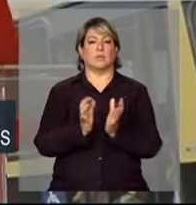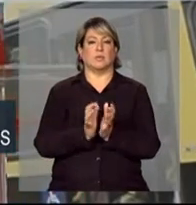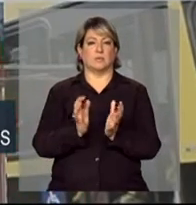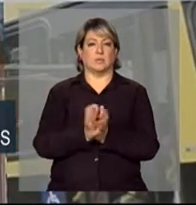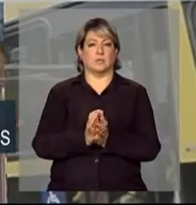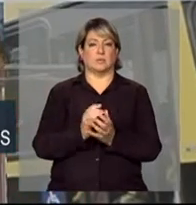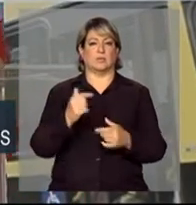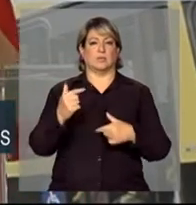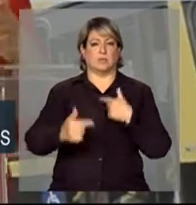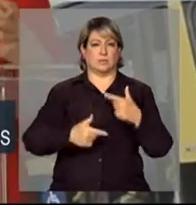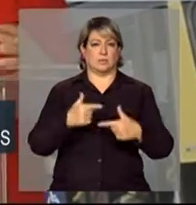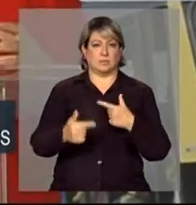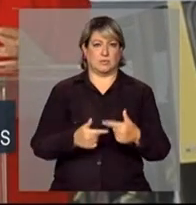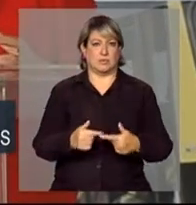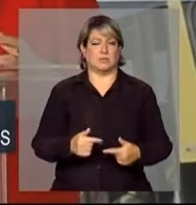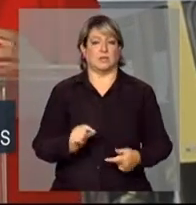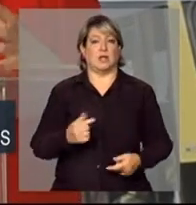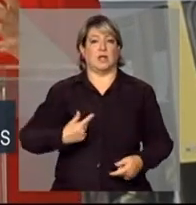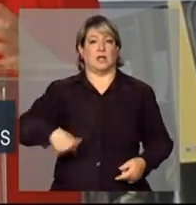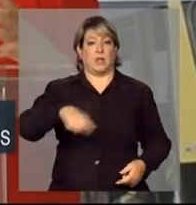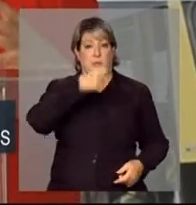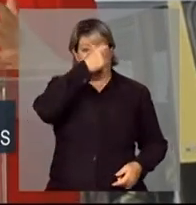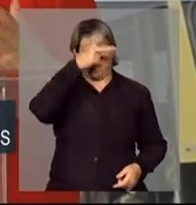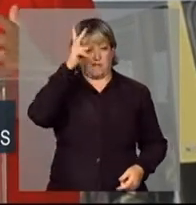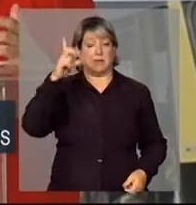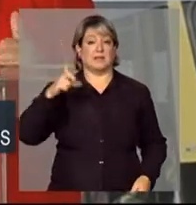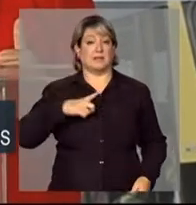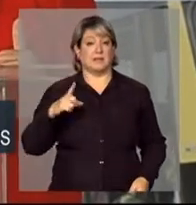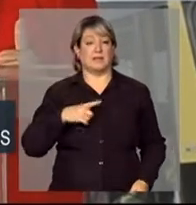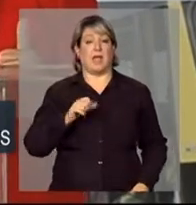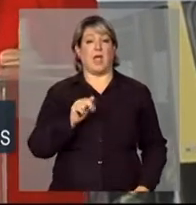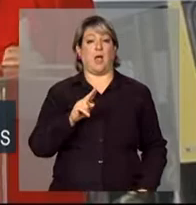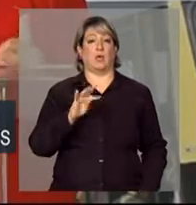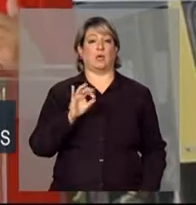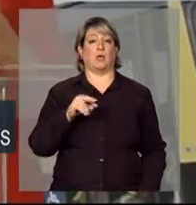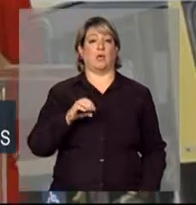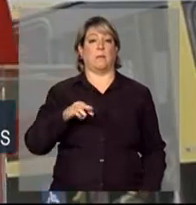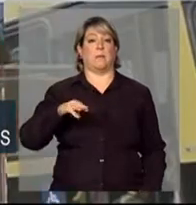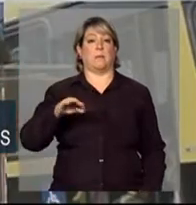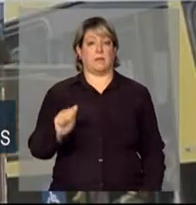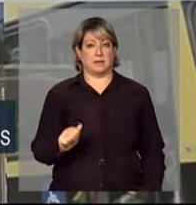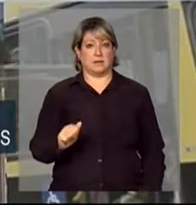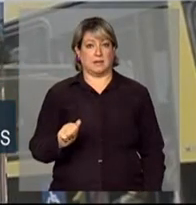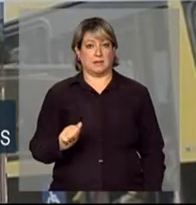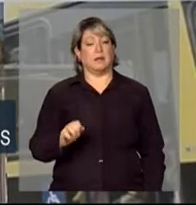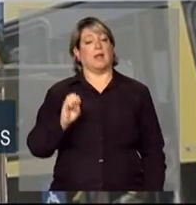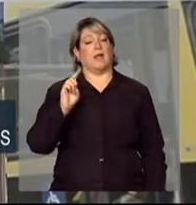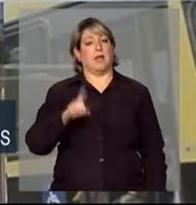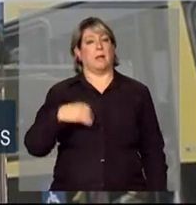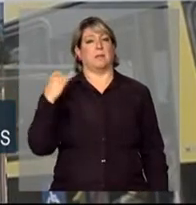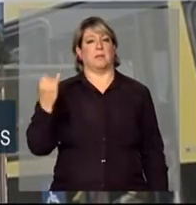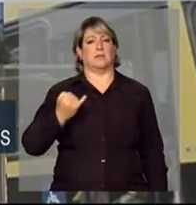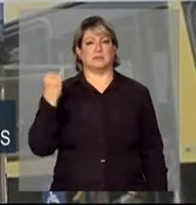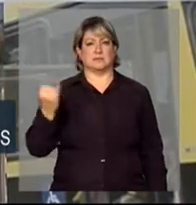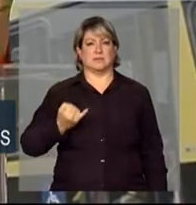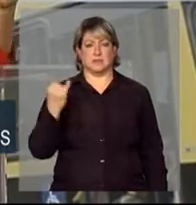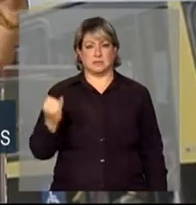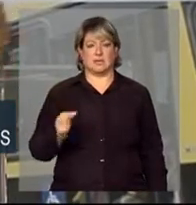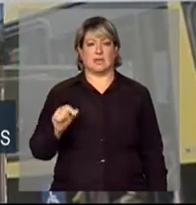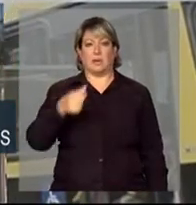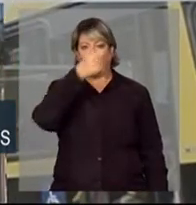de garantir que os nossos prefeitos tenham autonomia. É importantíssimo